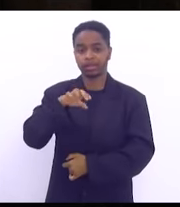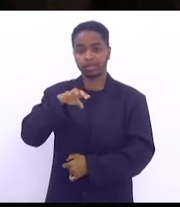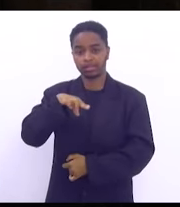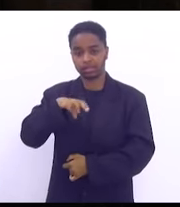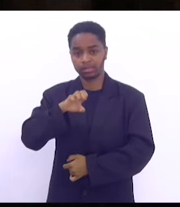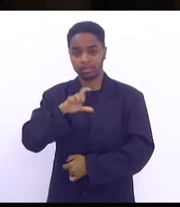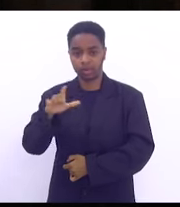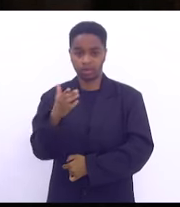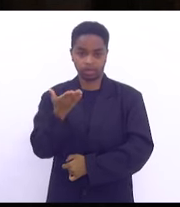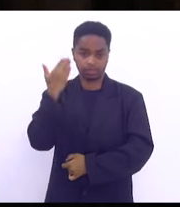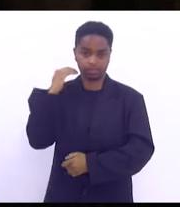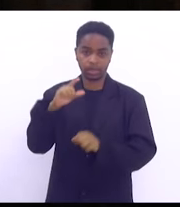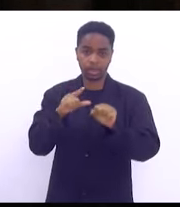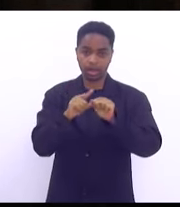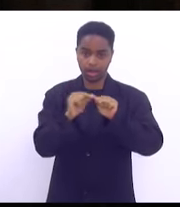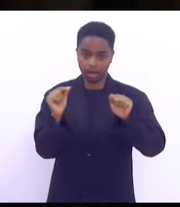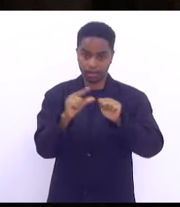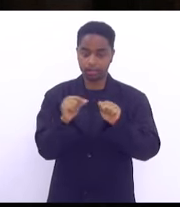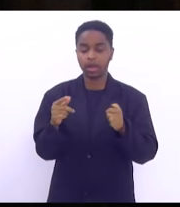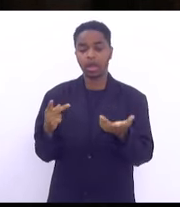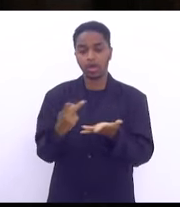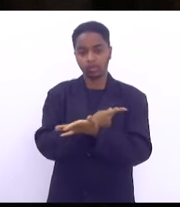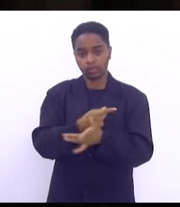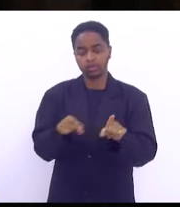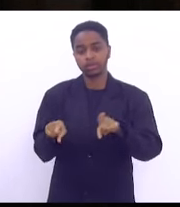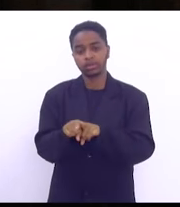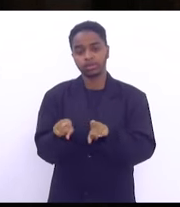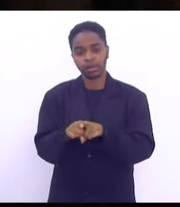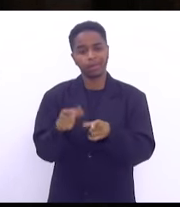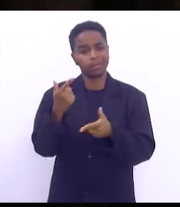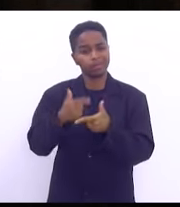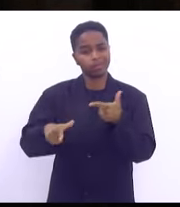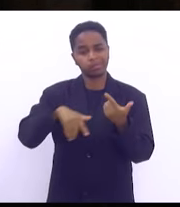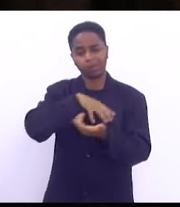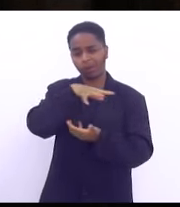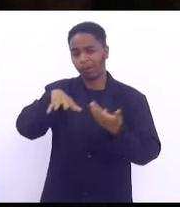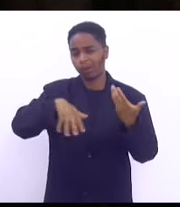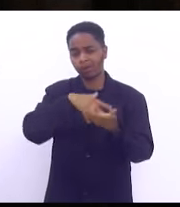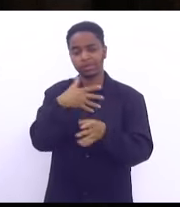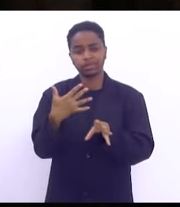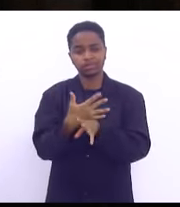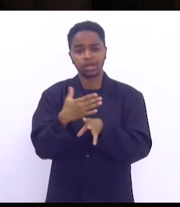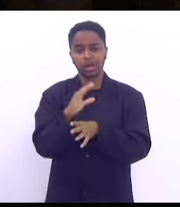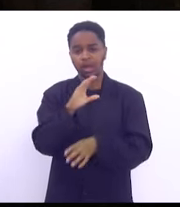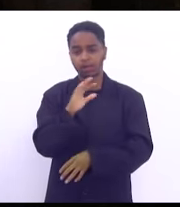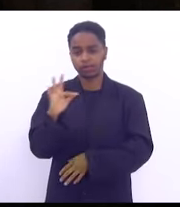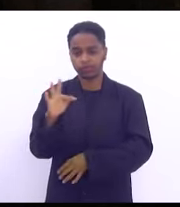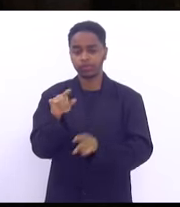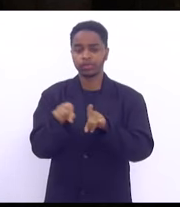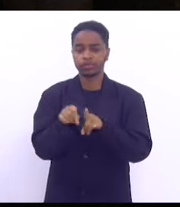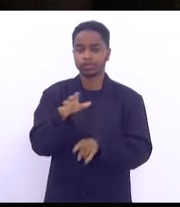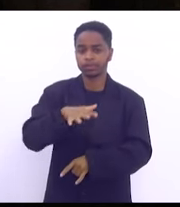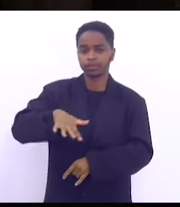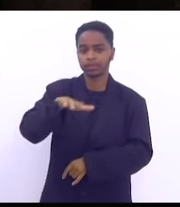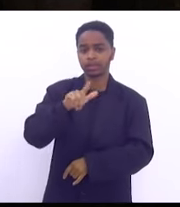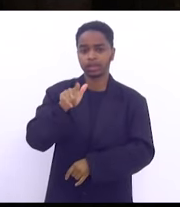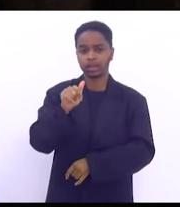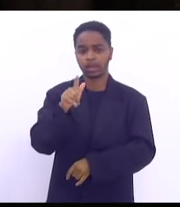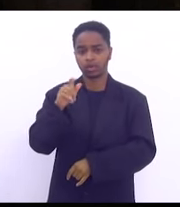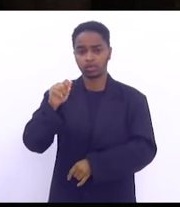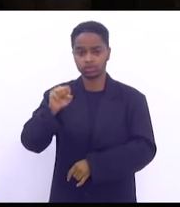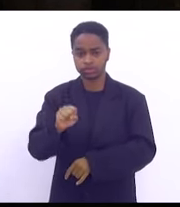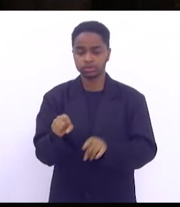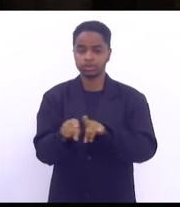antiga Ampla, gerou um caos tremendo na cidade de Cabo Frio, na região dos lagos como um todo,